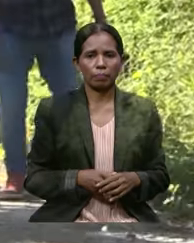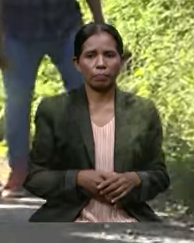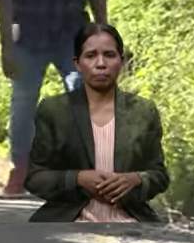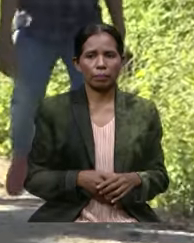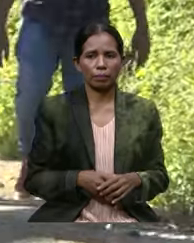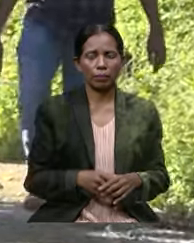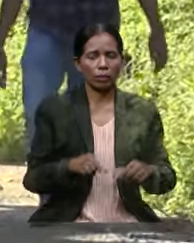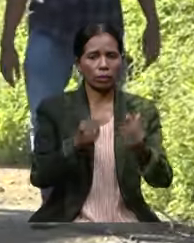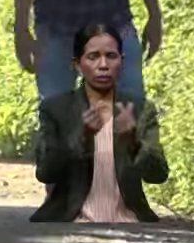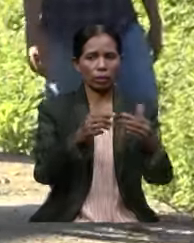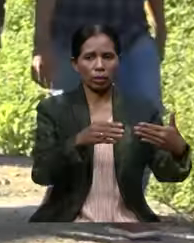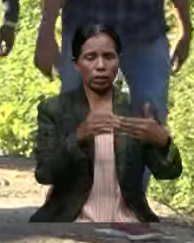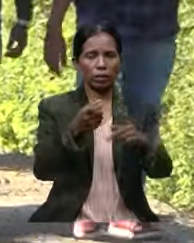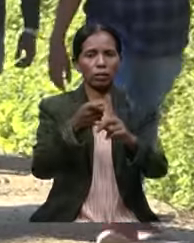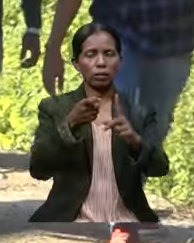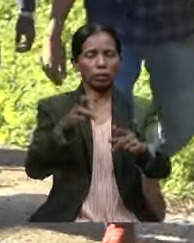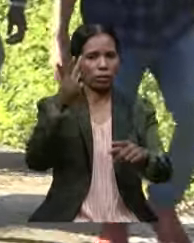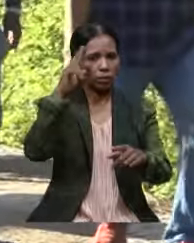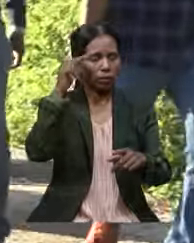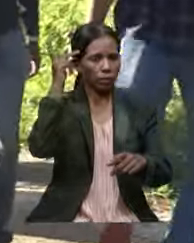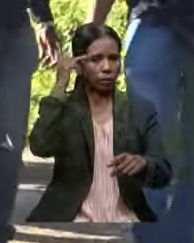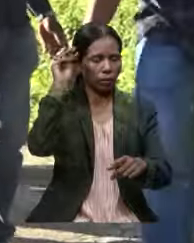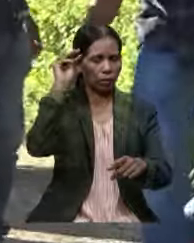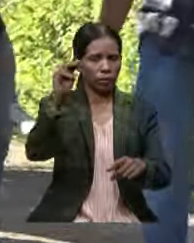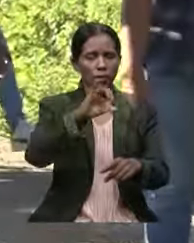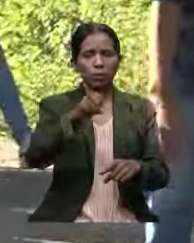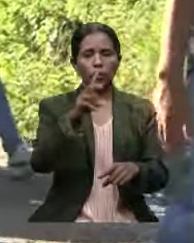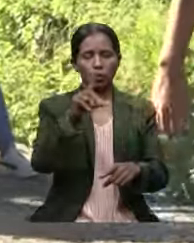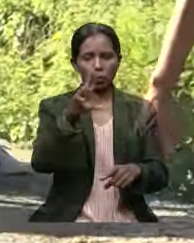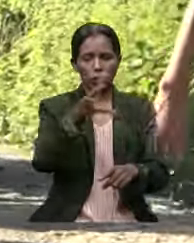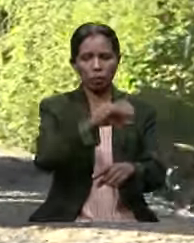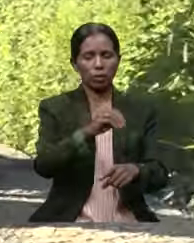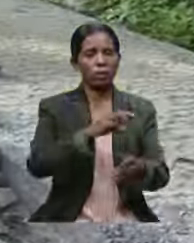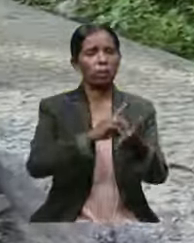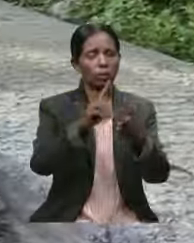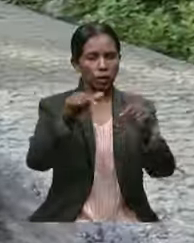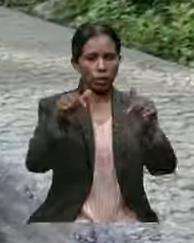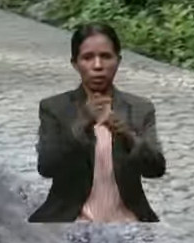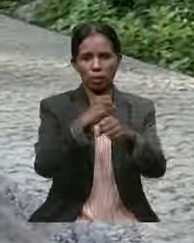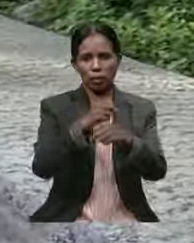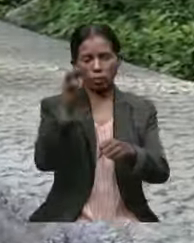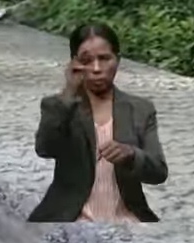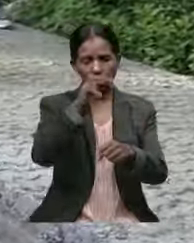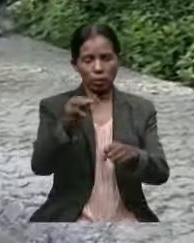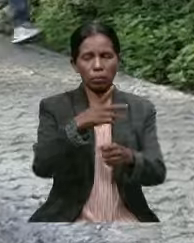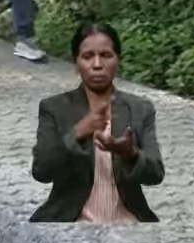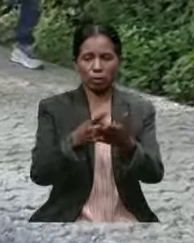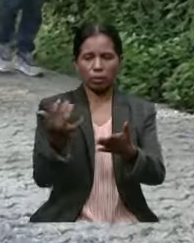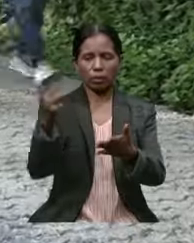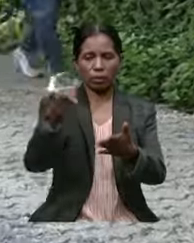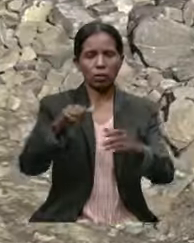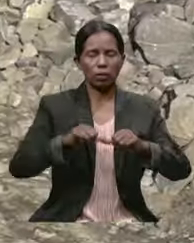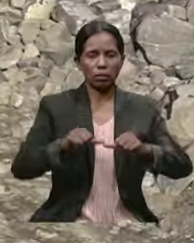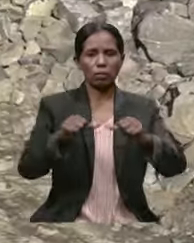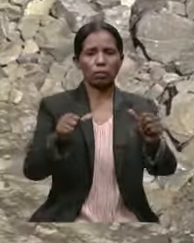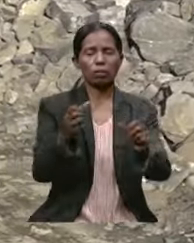A equipa nebe liderada o vice-ministro de infraestrutura, Júlio do Carmo, semana ne, alo monitorização do progresso na qualidade do projeto Sira nebe Lauhela e